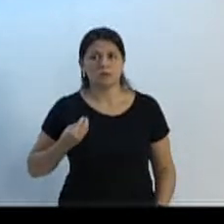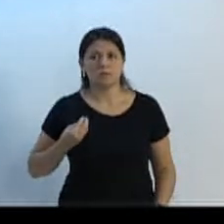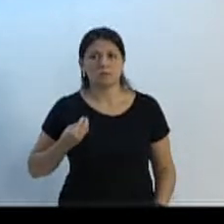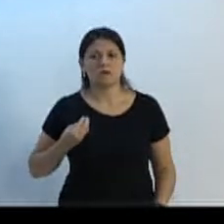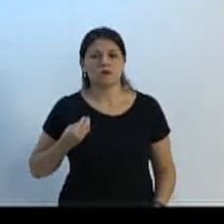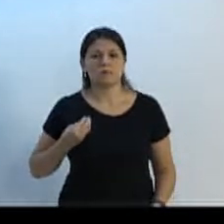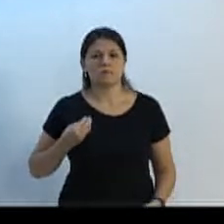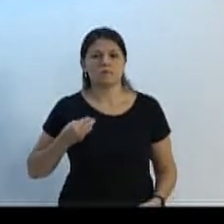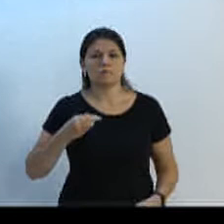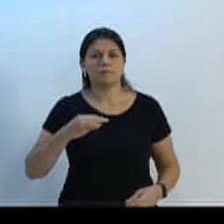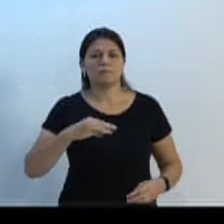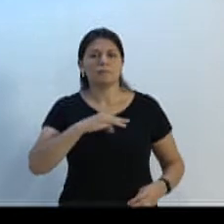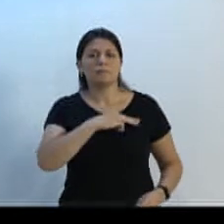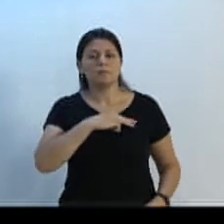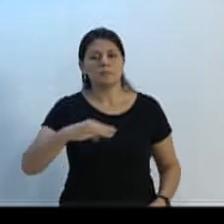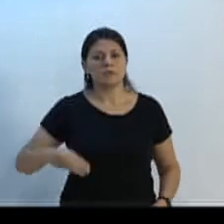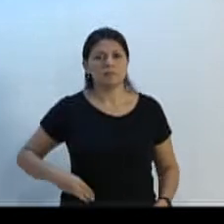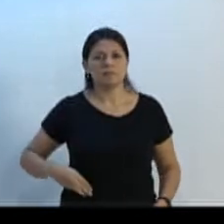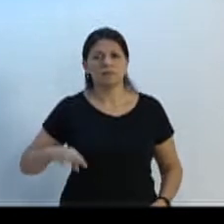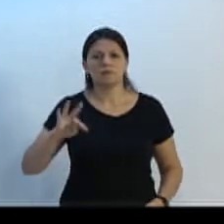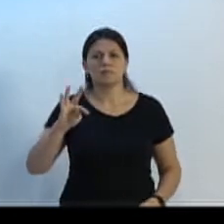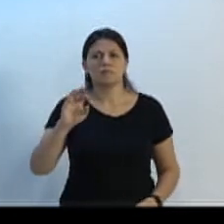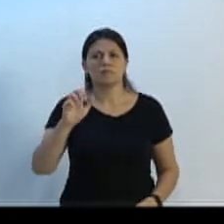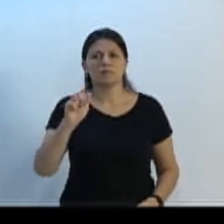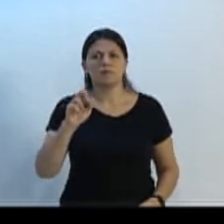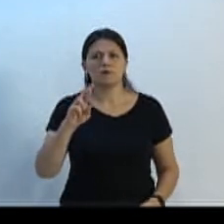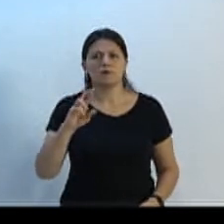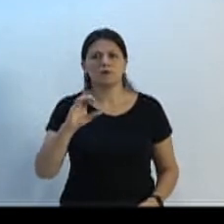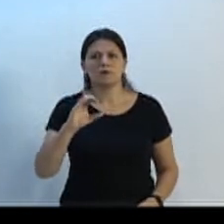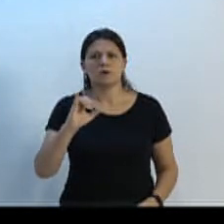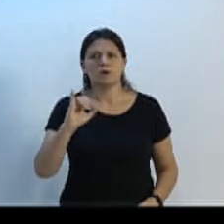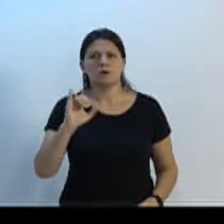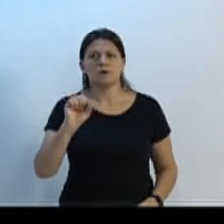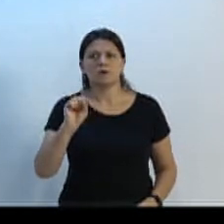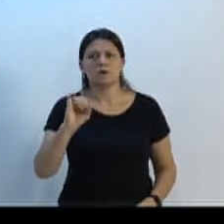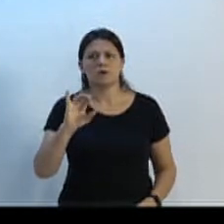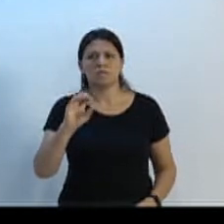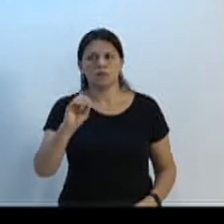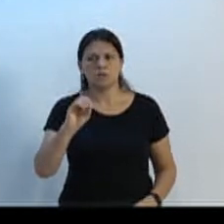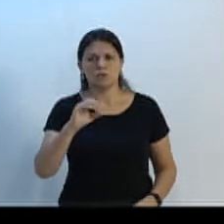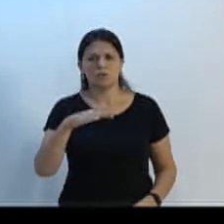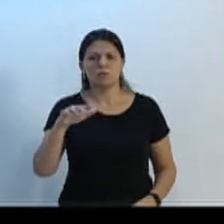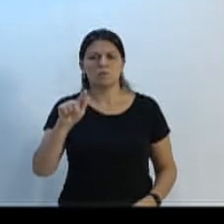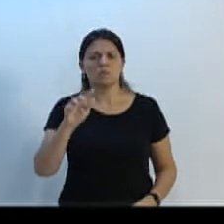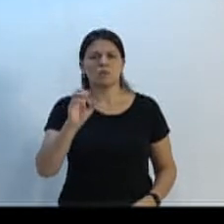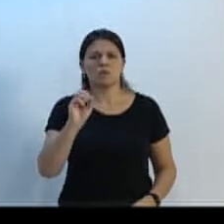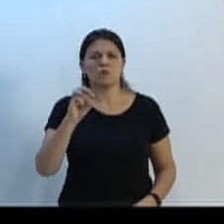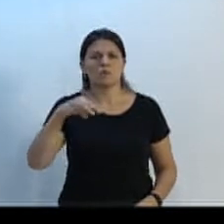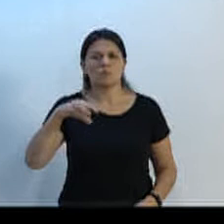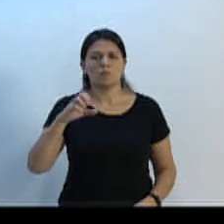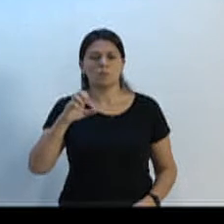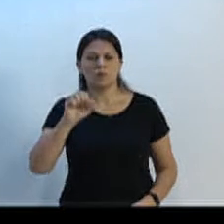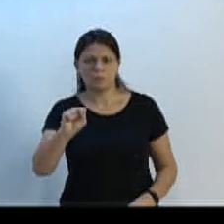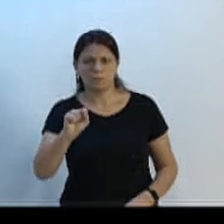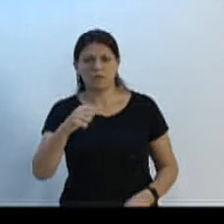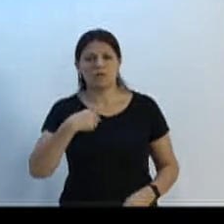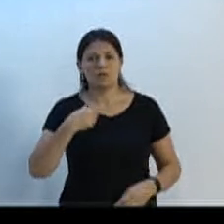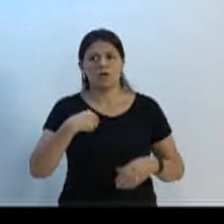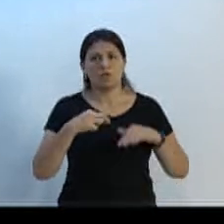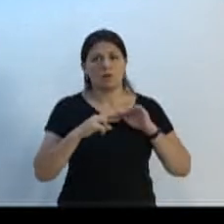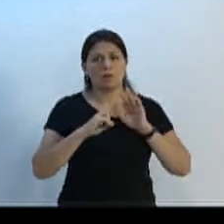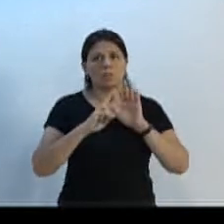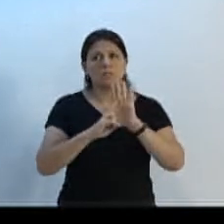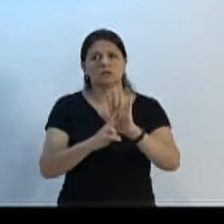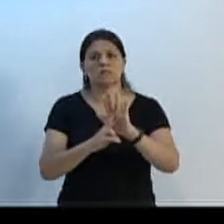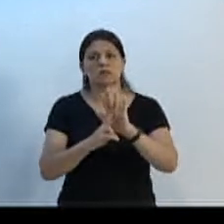ministro tarcísio gomes de freitas eu estive lá representando como único parlamentar aqui dessa casa